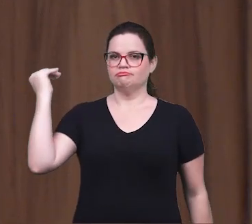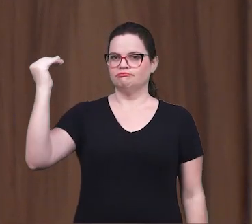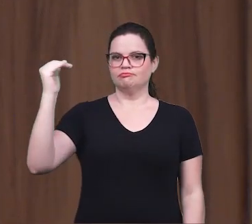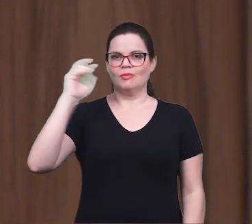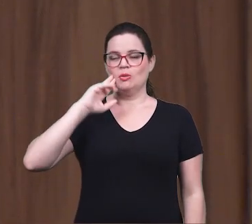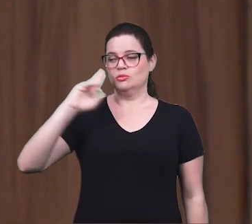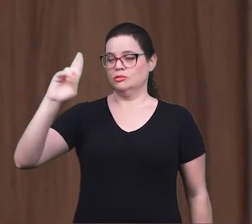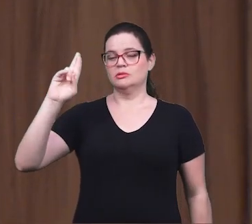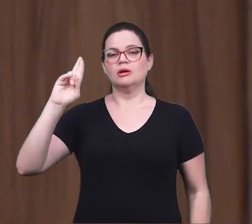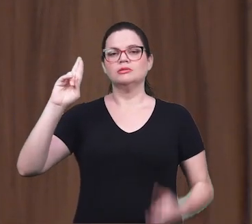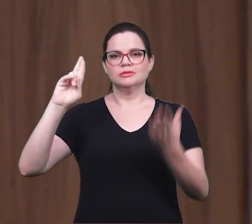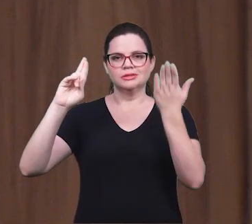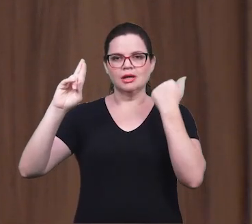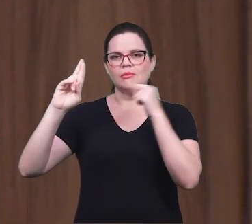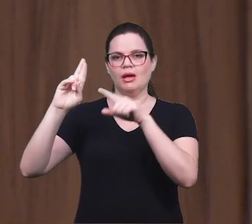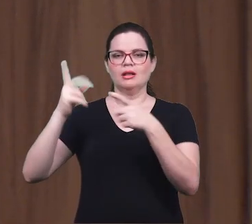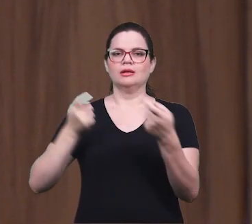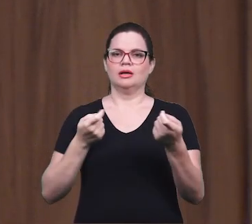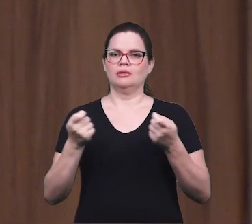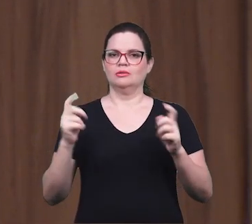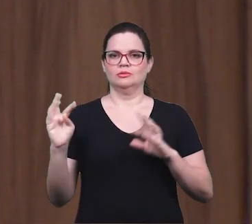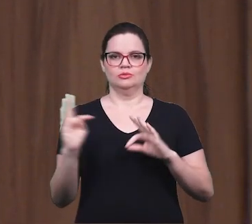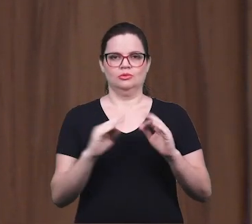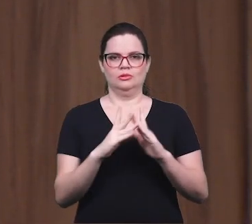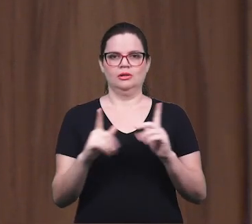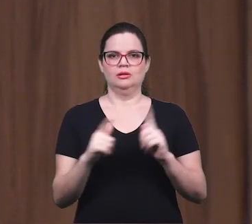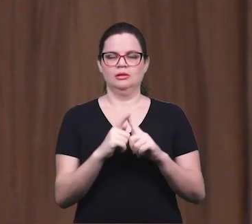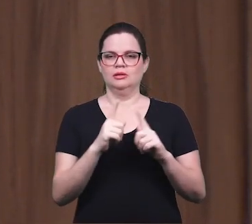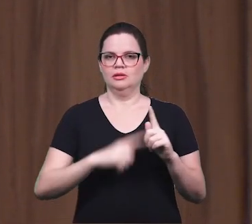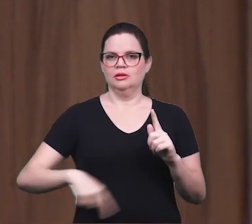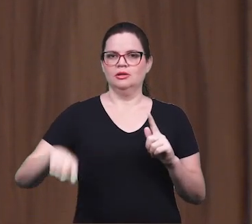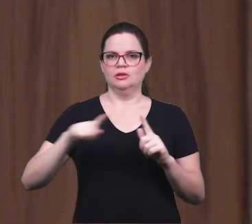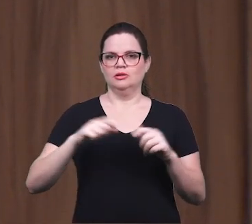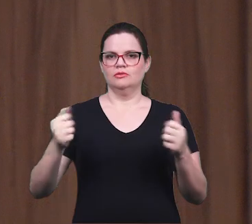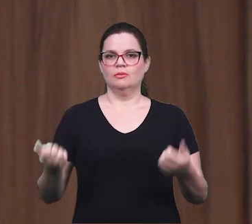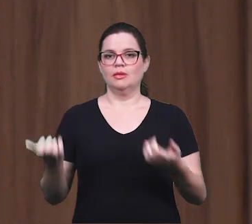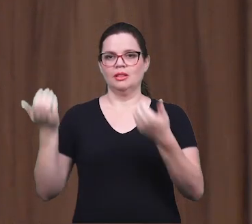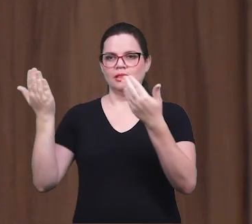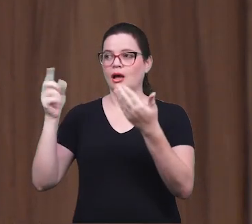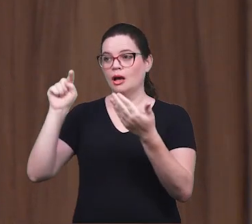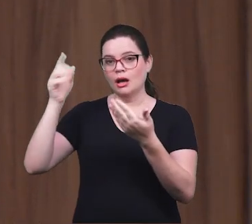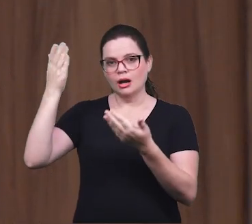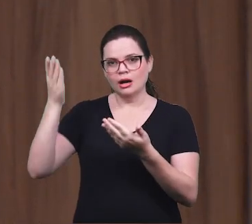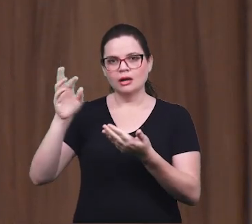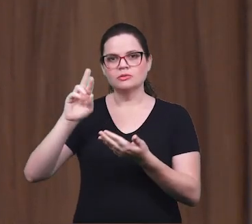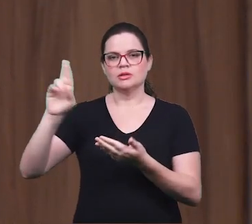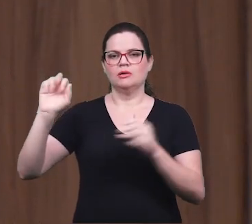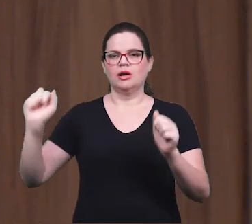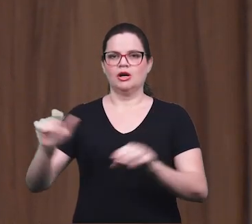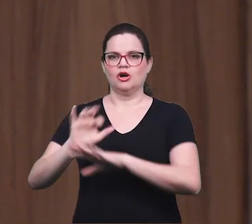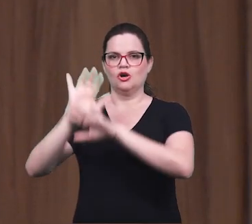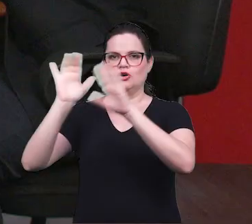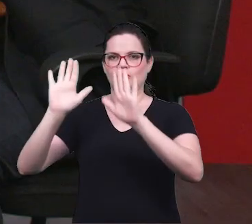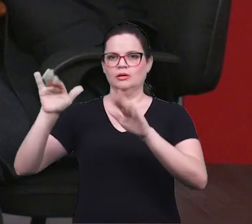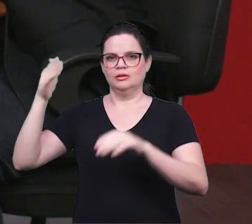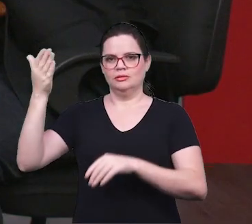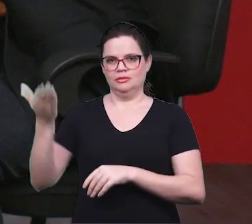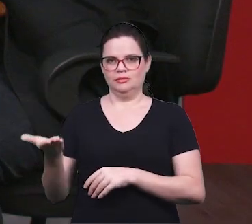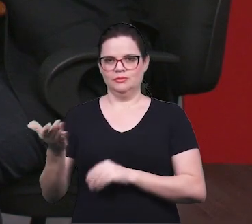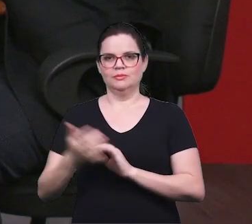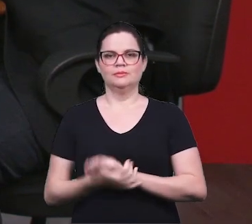é o Senhor da igreja, e a Ele é que nós devemos a honra e a glória.